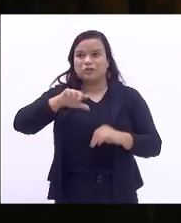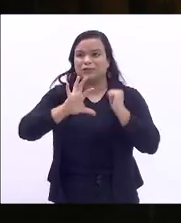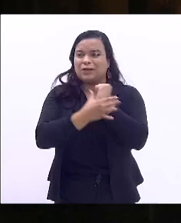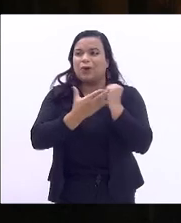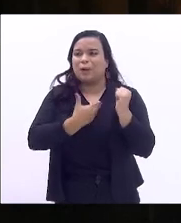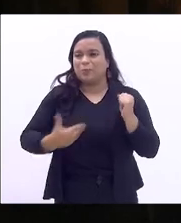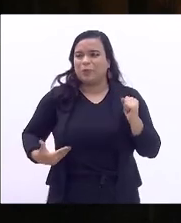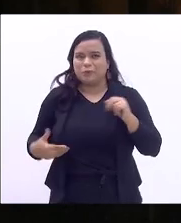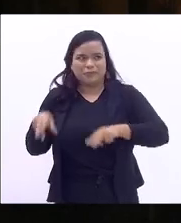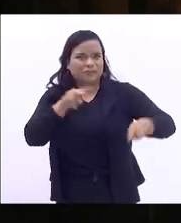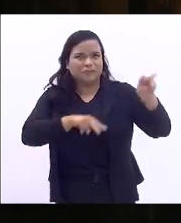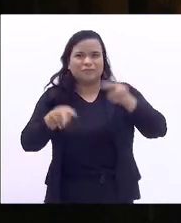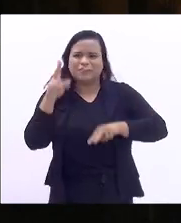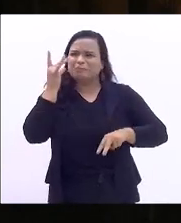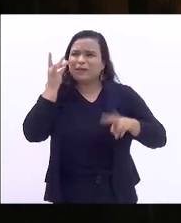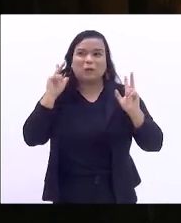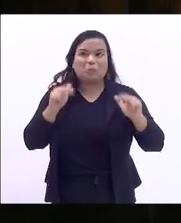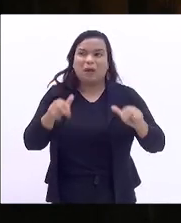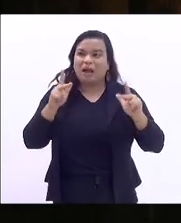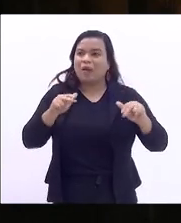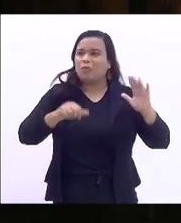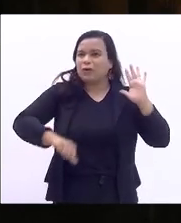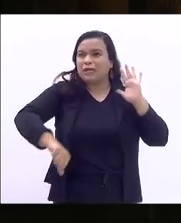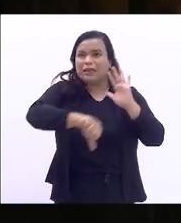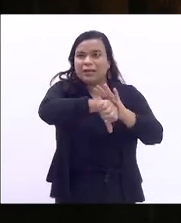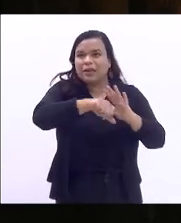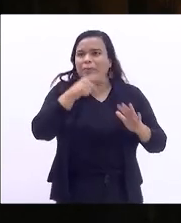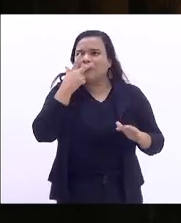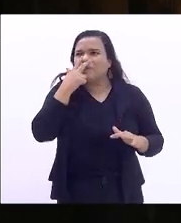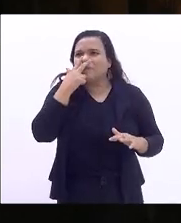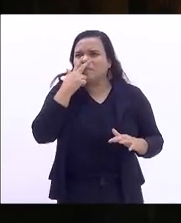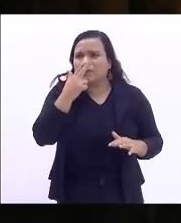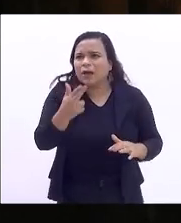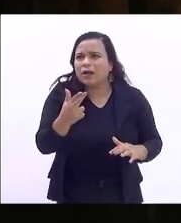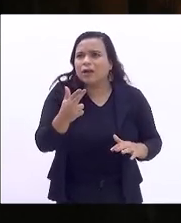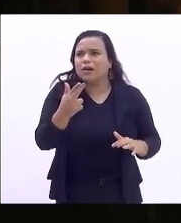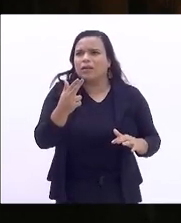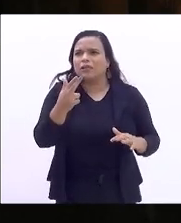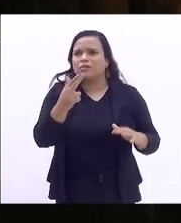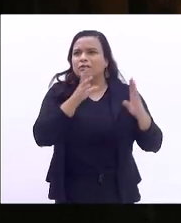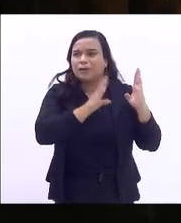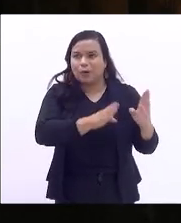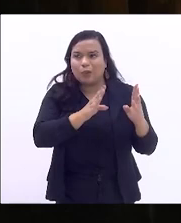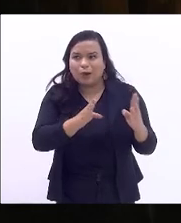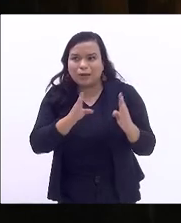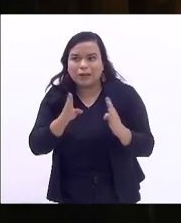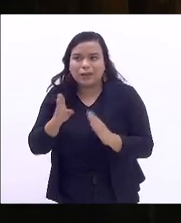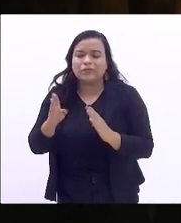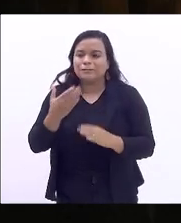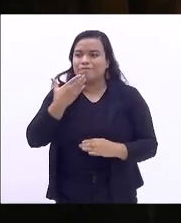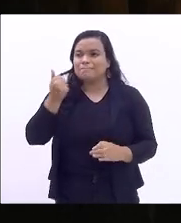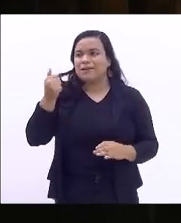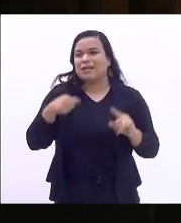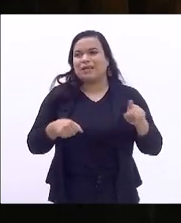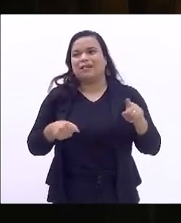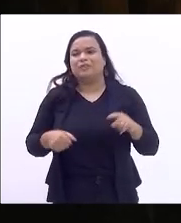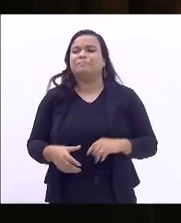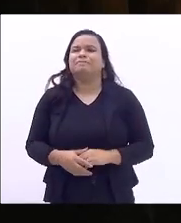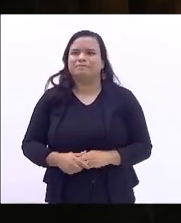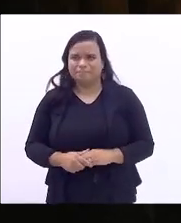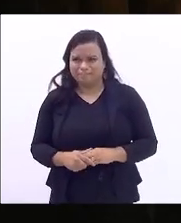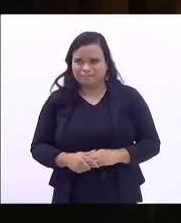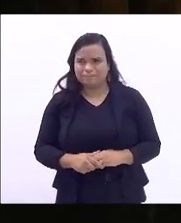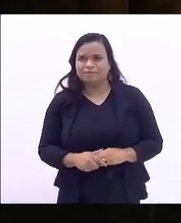segurança pública a onde o crime está verdadeiramente organizado E aí